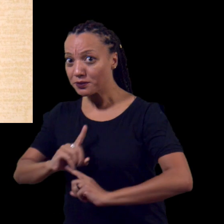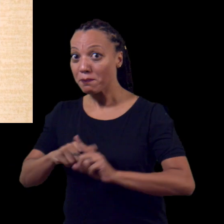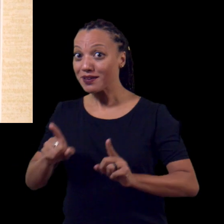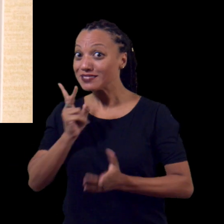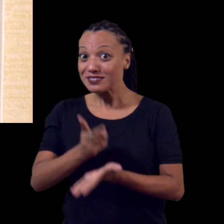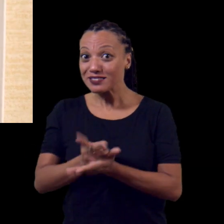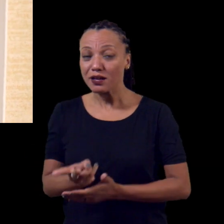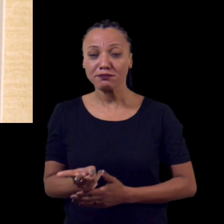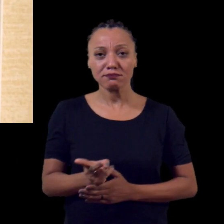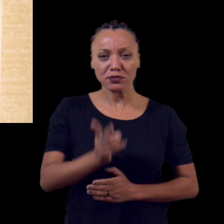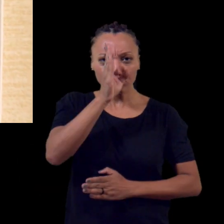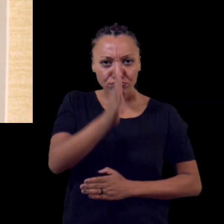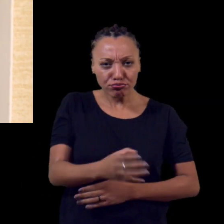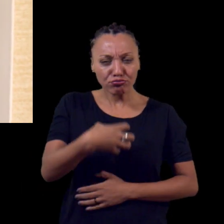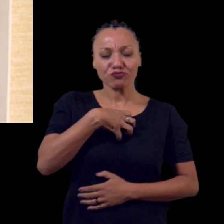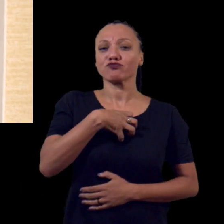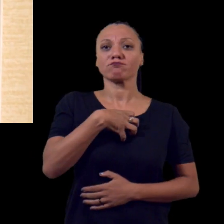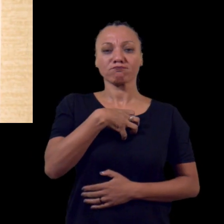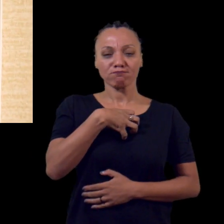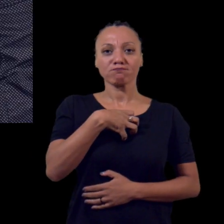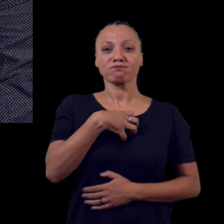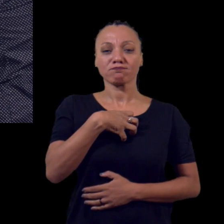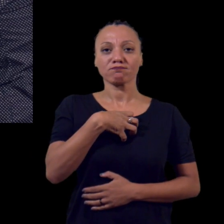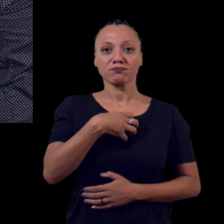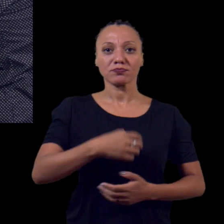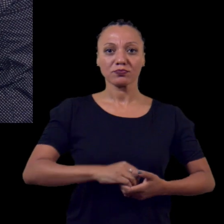a voltar para uma linha de referência.